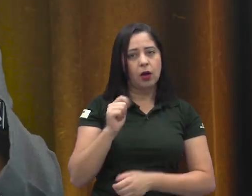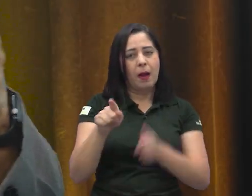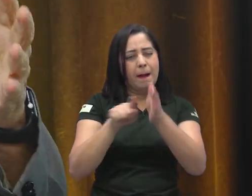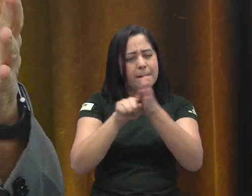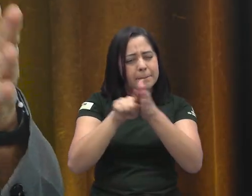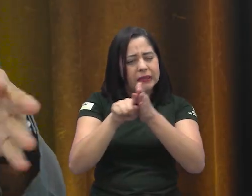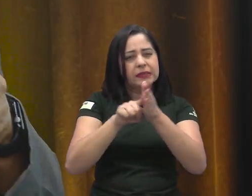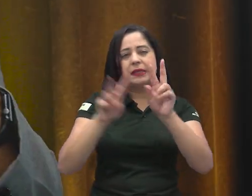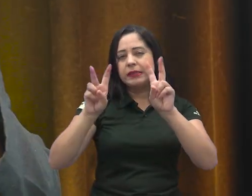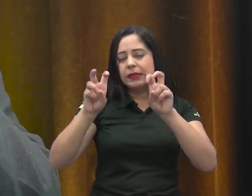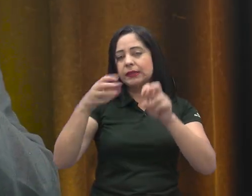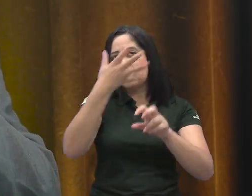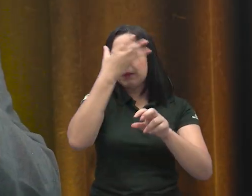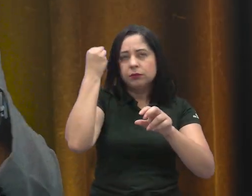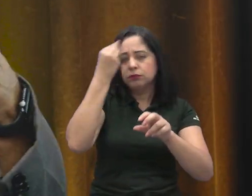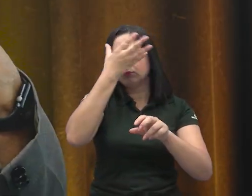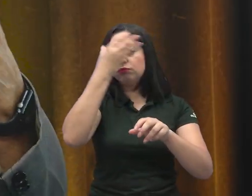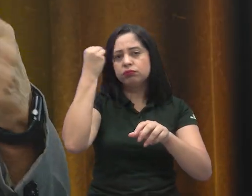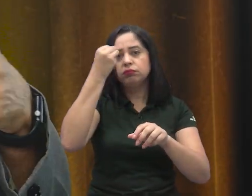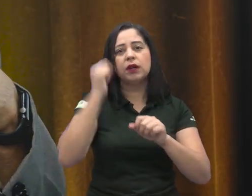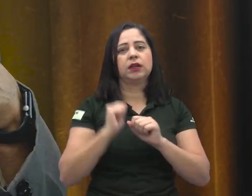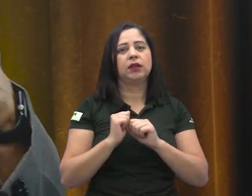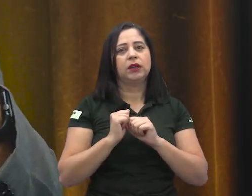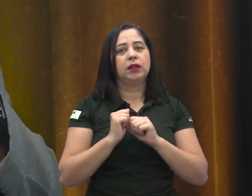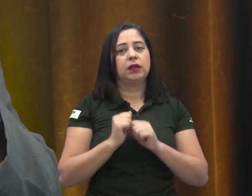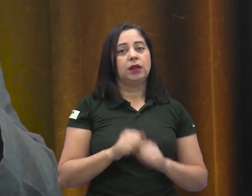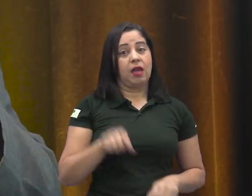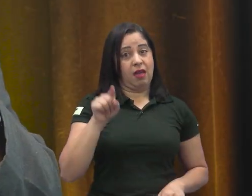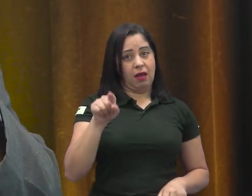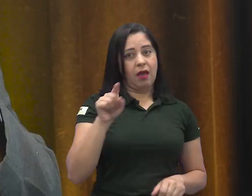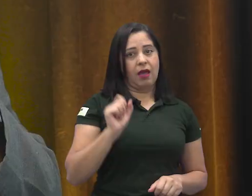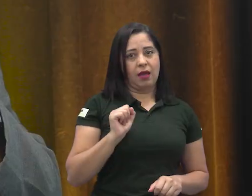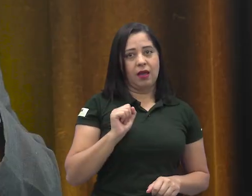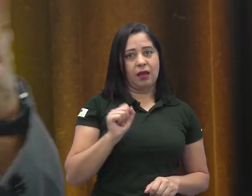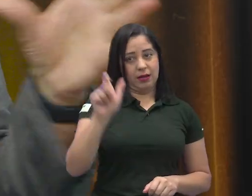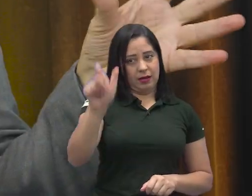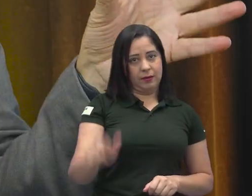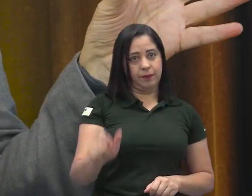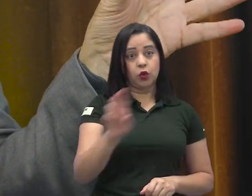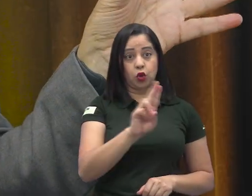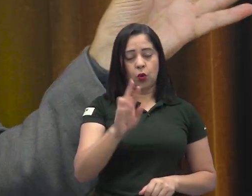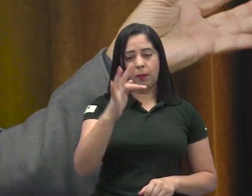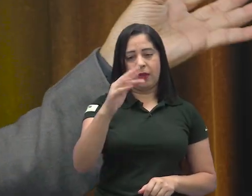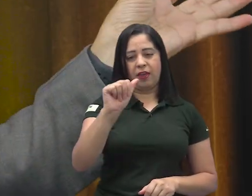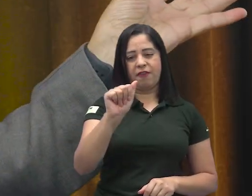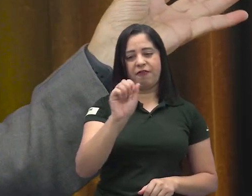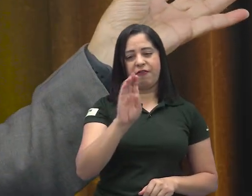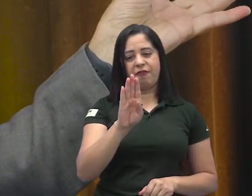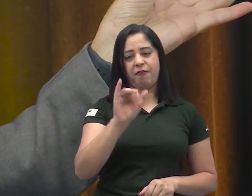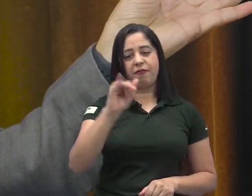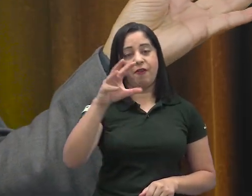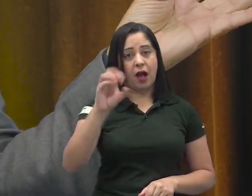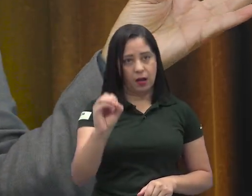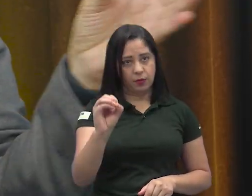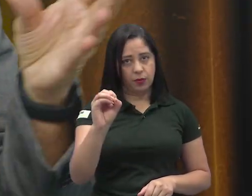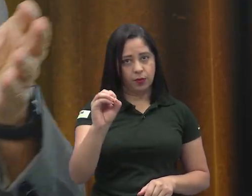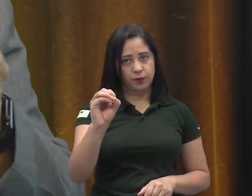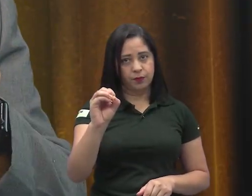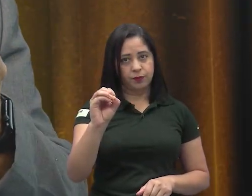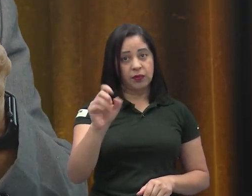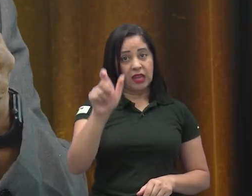gente pesquisa Alzheimer, faz vários trabalhos, e o Fábio Porto, que é meu colega, que fez o doutorado junto